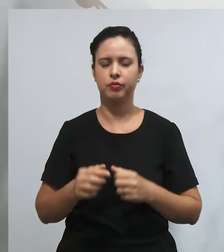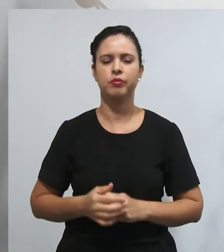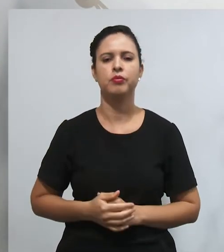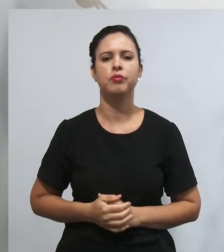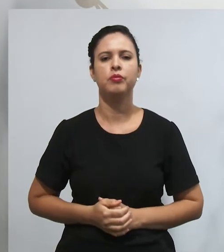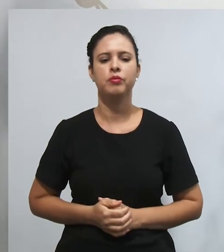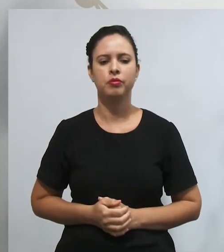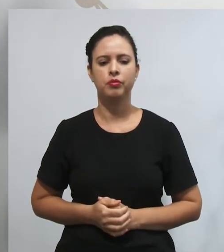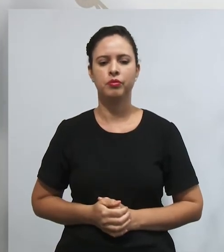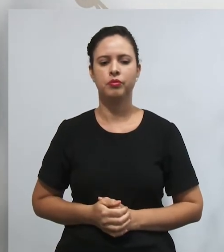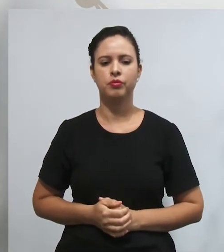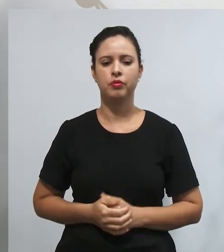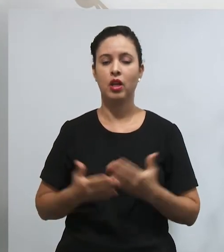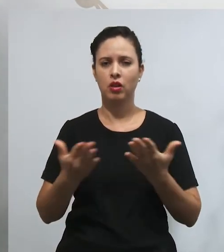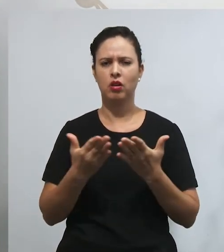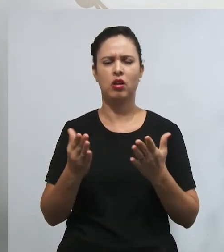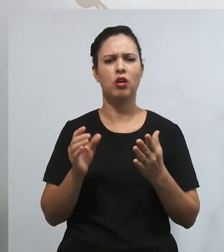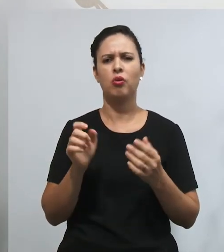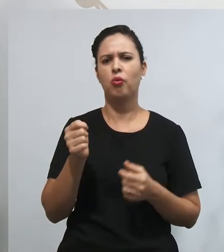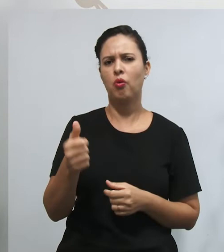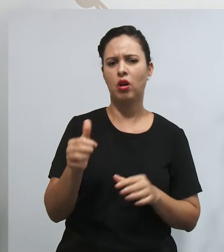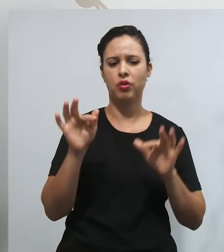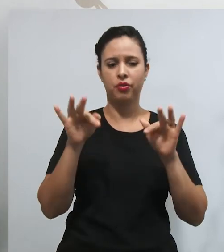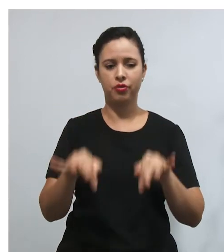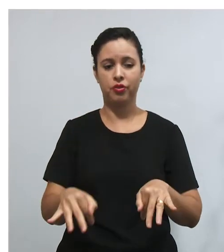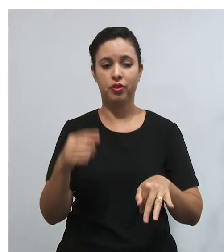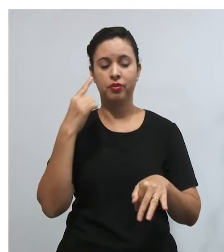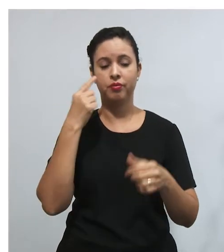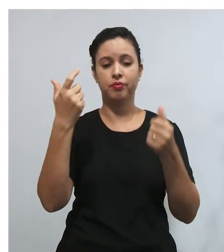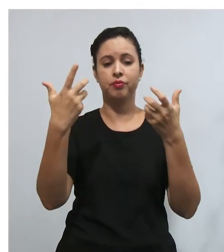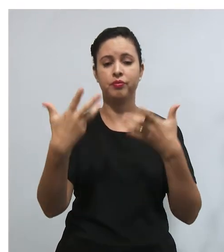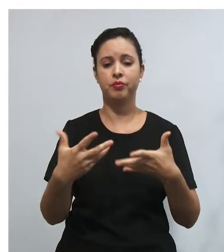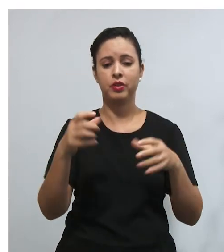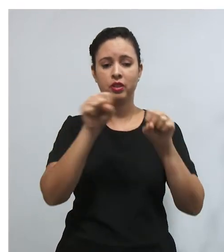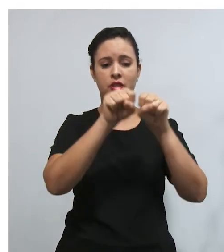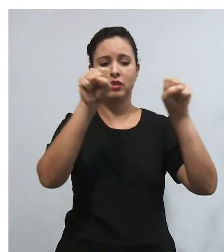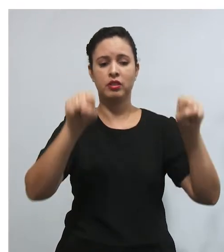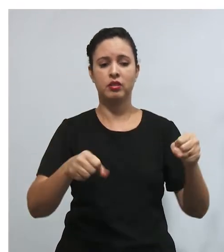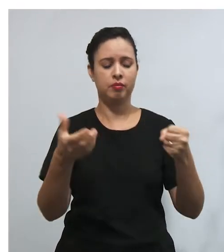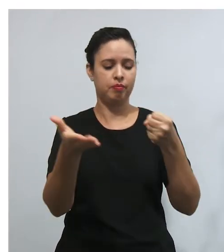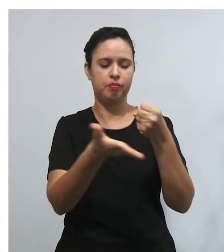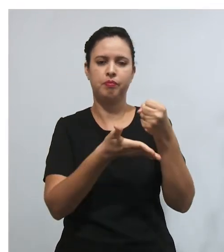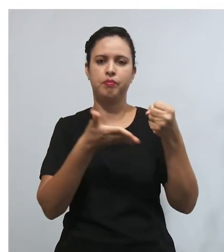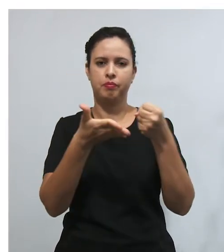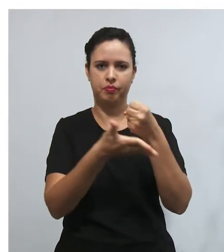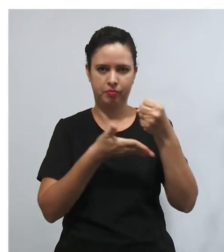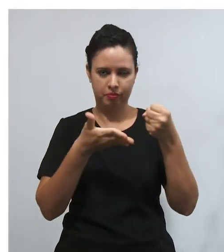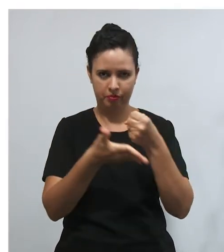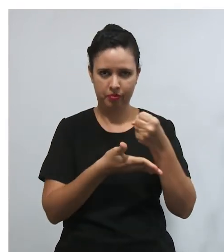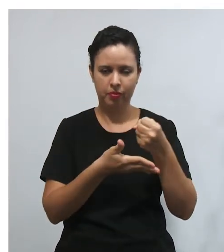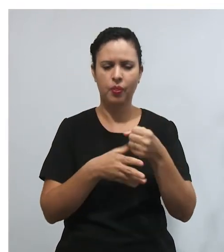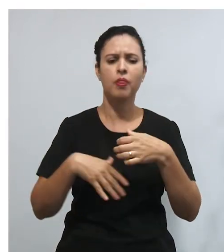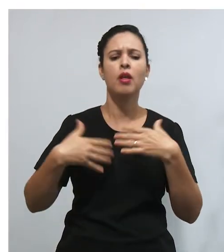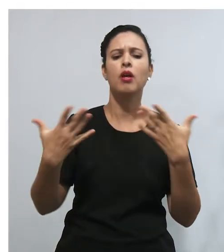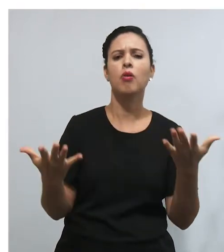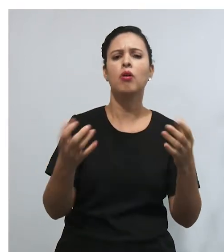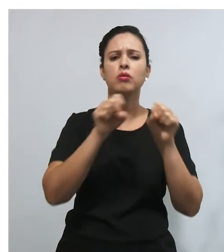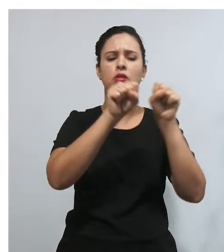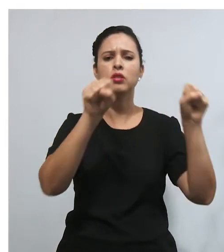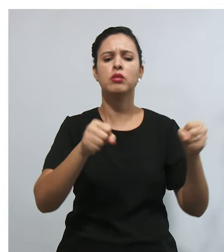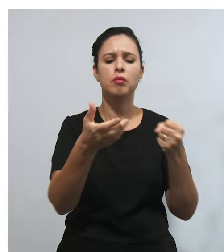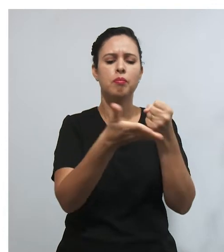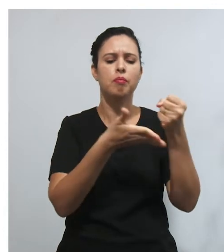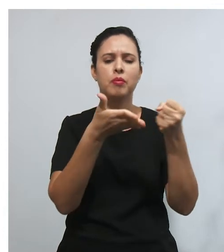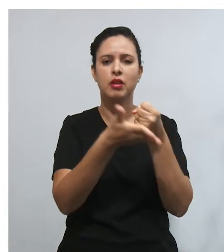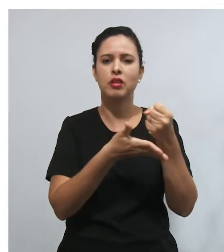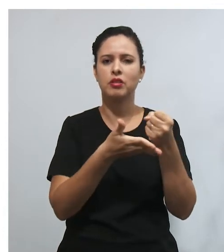tempo. Reta final agora da nossa aula, vamos falar de sistema básico. Tá? Qual é o sistema básico de um computador?